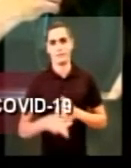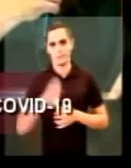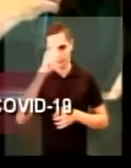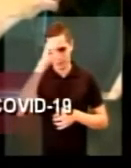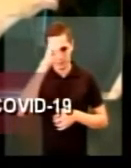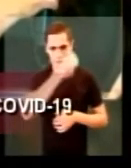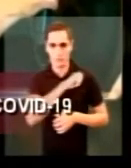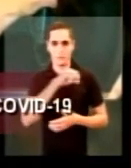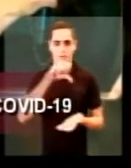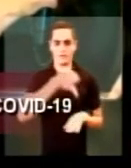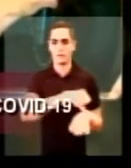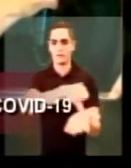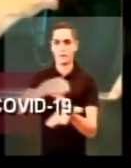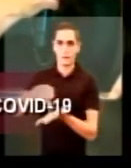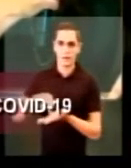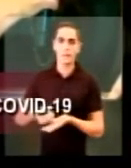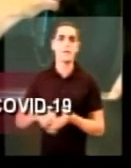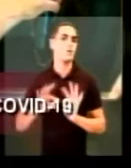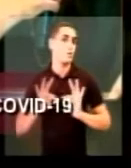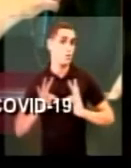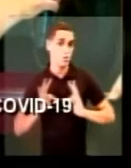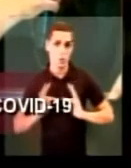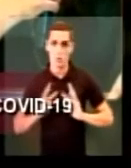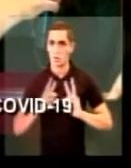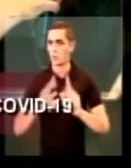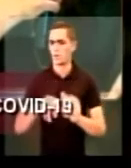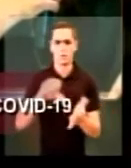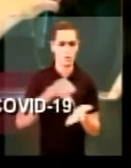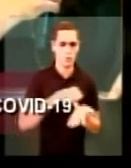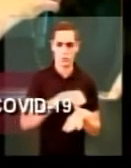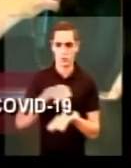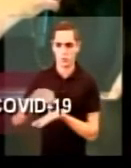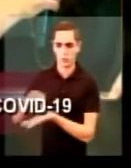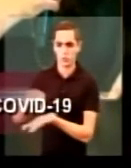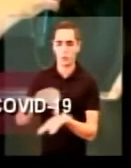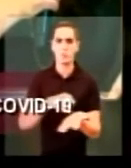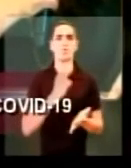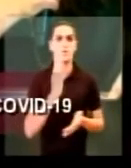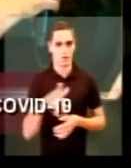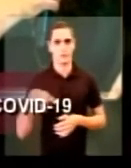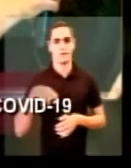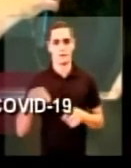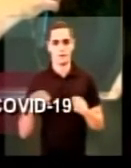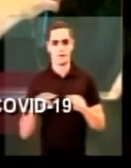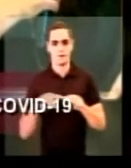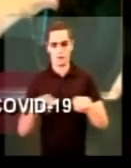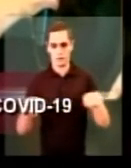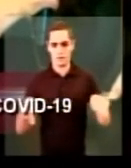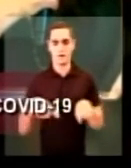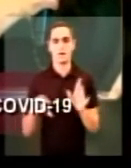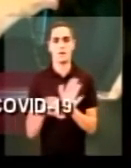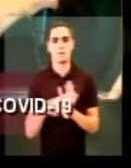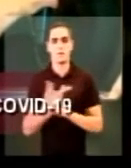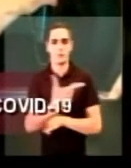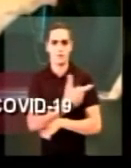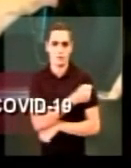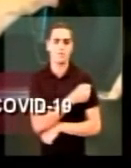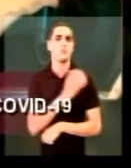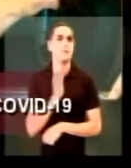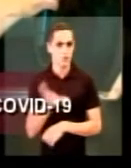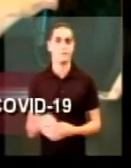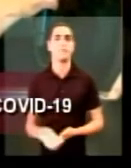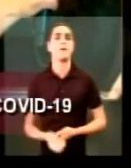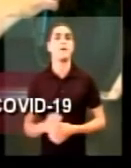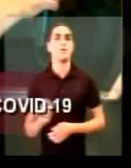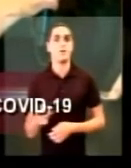de vacinação e essa estrutura já está montada e disponível para absorver grande parte desta demanda, e nós